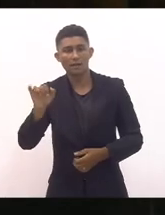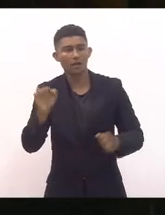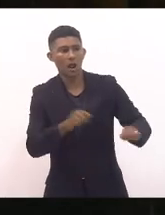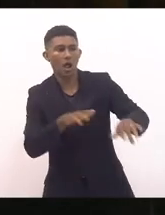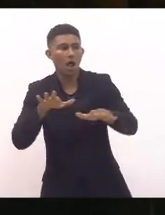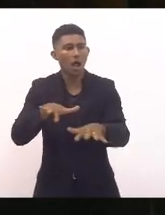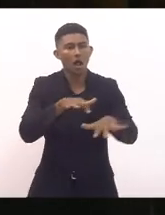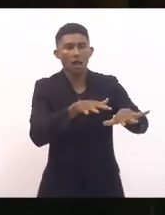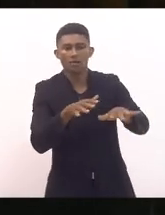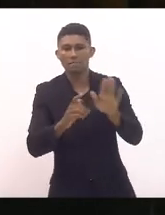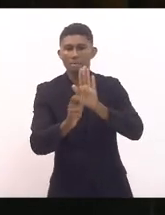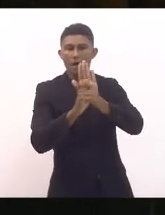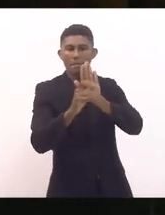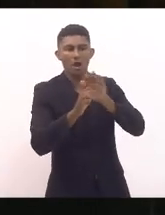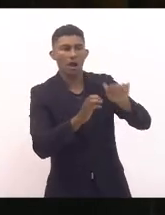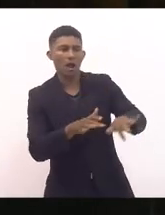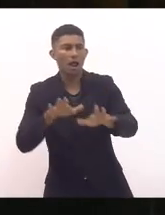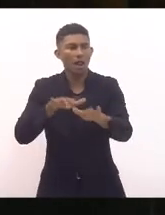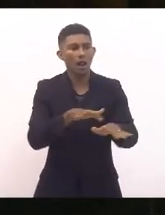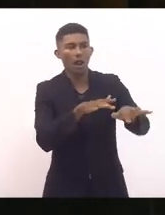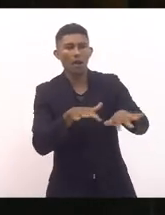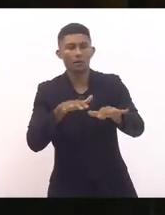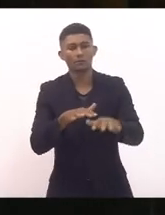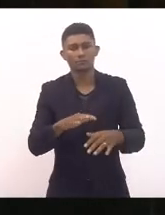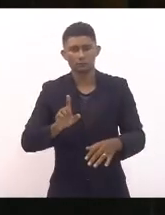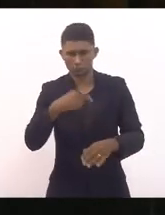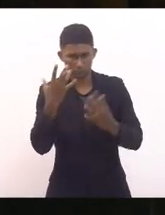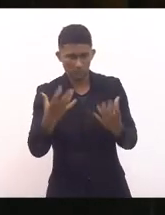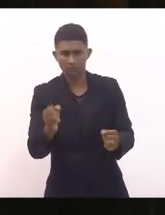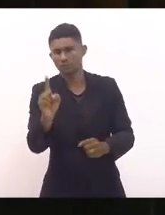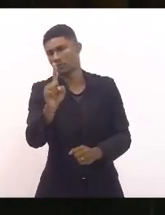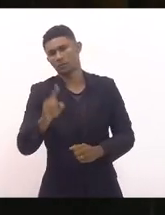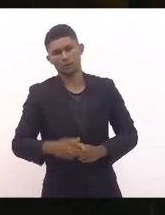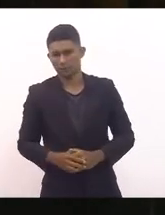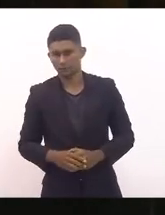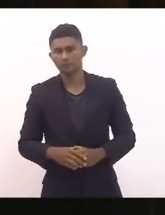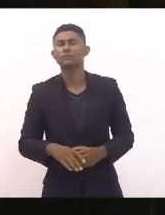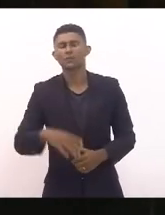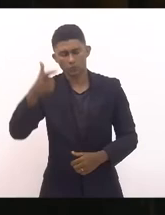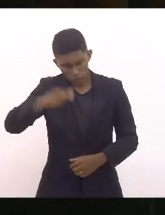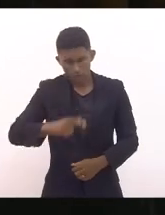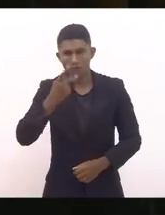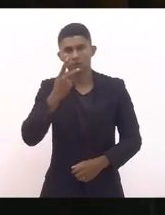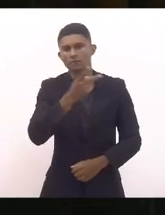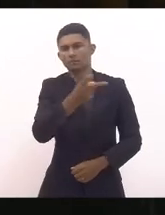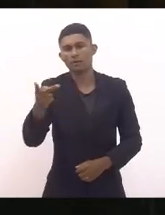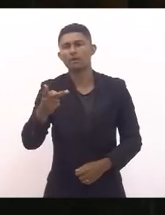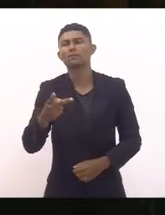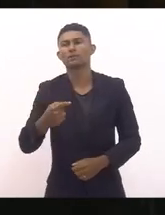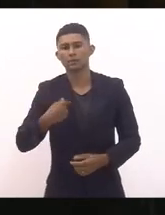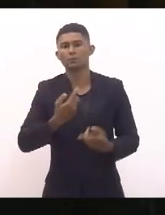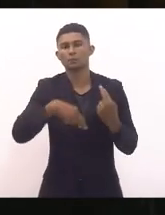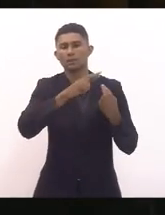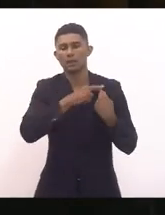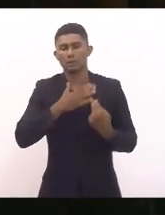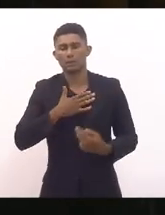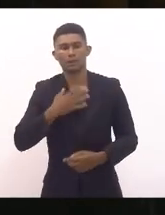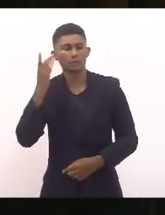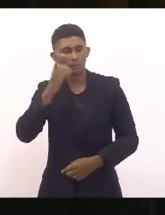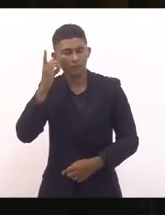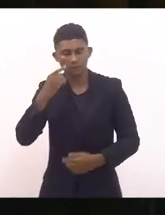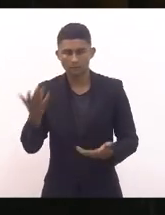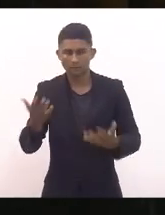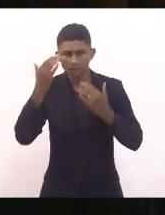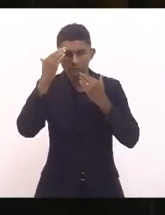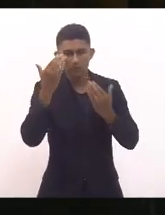aqui. Então, é isso que não podemos aceitar, e é isso que eu reafirmo mais uma vez o comprometimento do meu mandato.